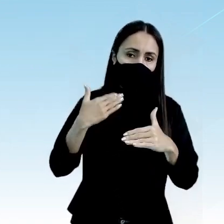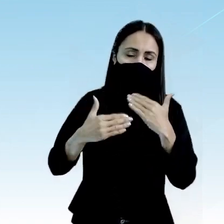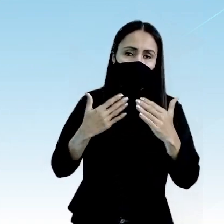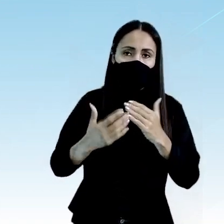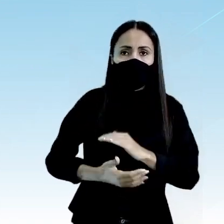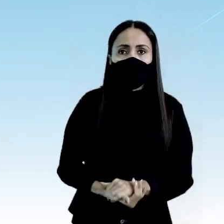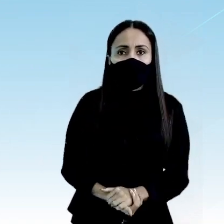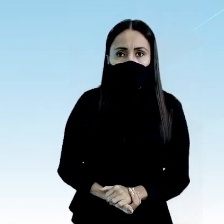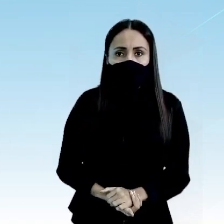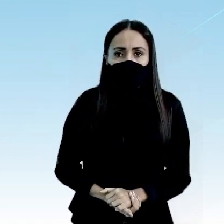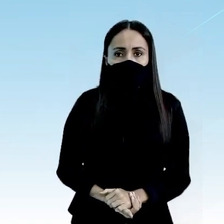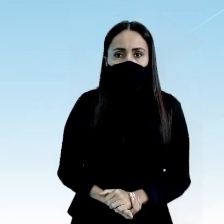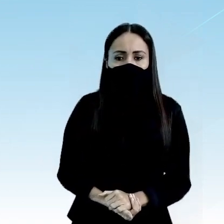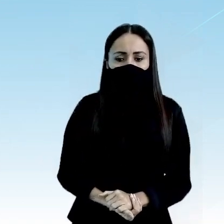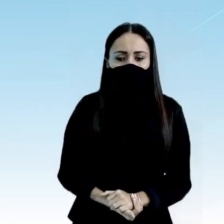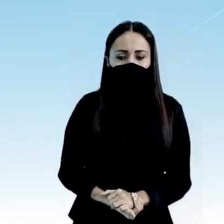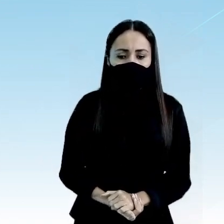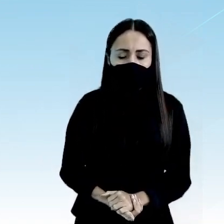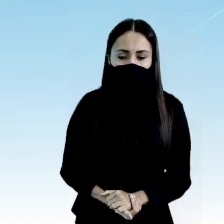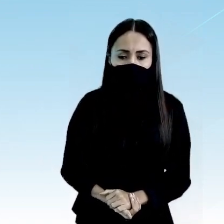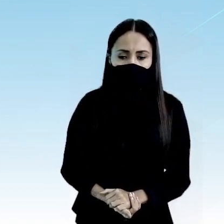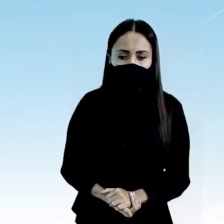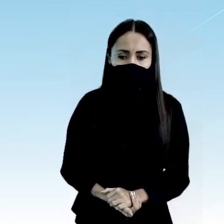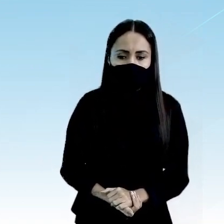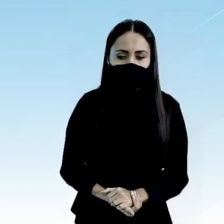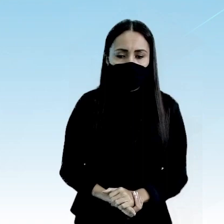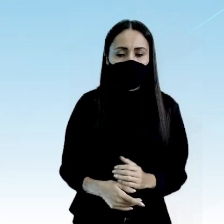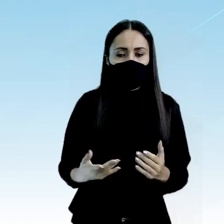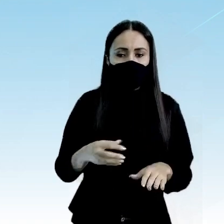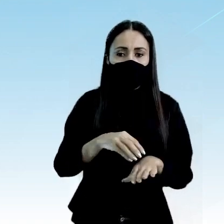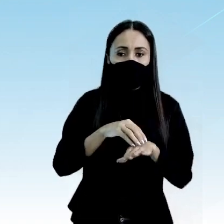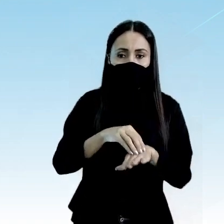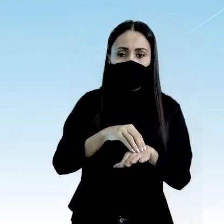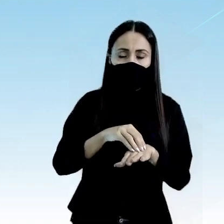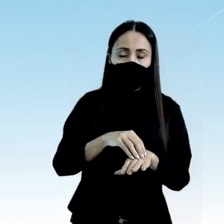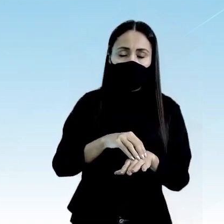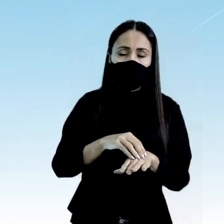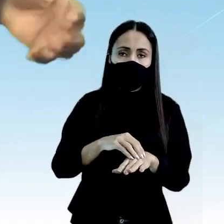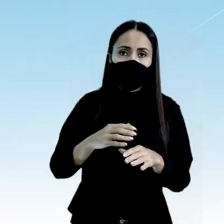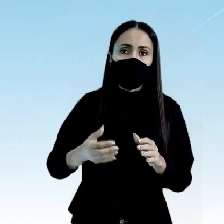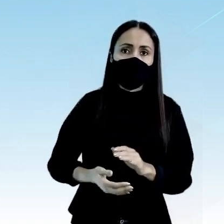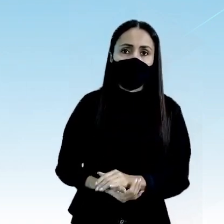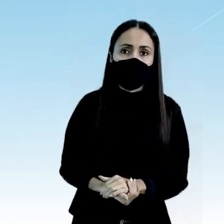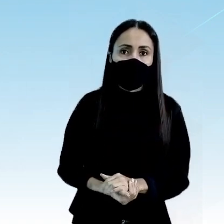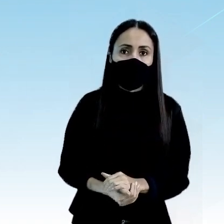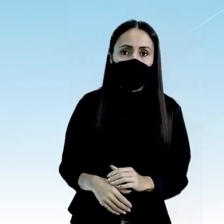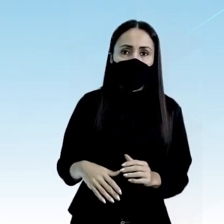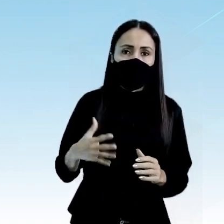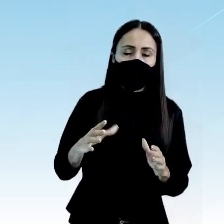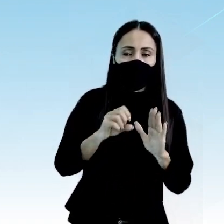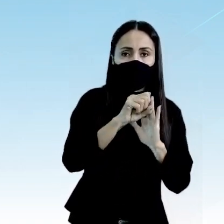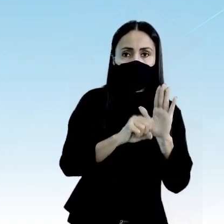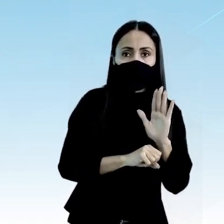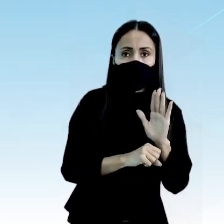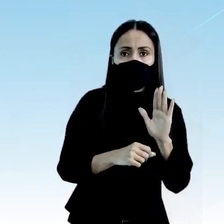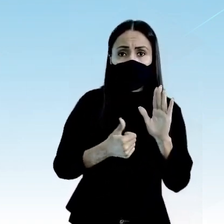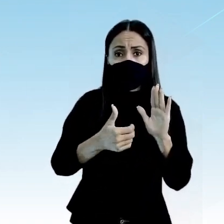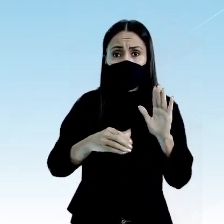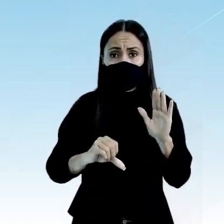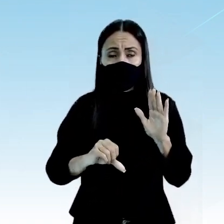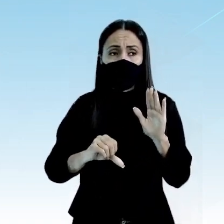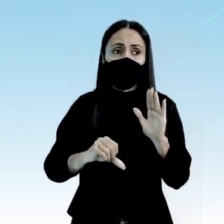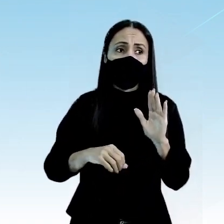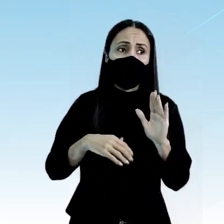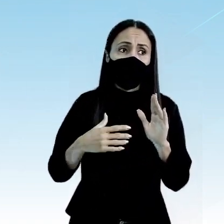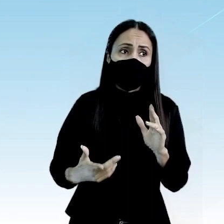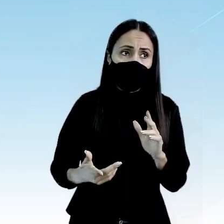agricultura. Aí veio o crescimento dos transportes terrestres. No meados do século XIX, as ferrovias e